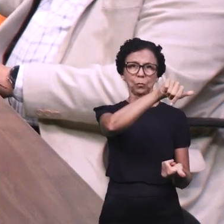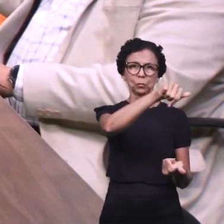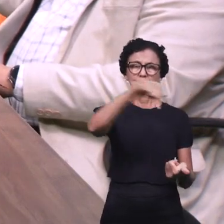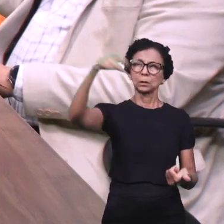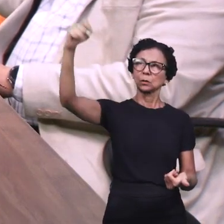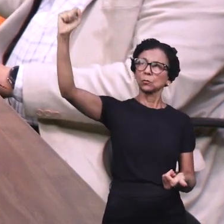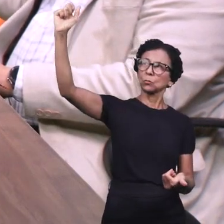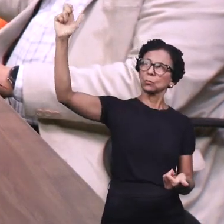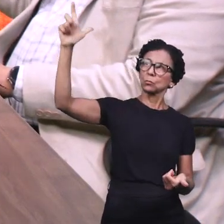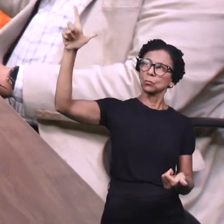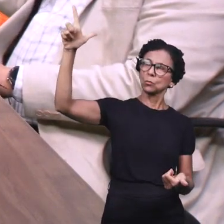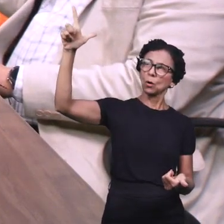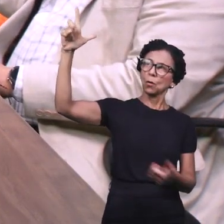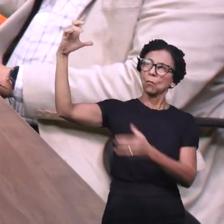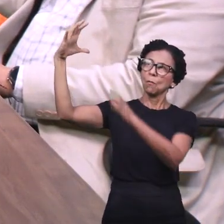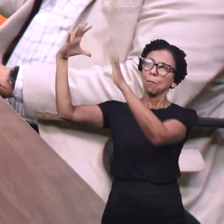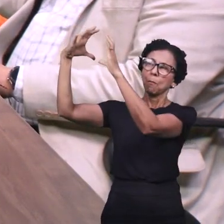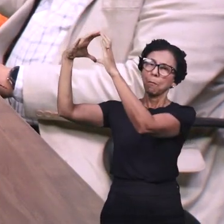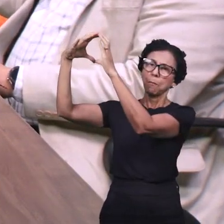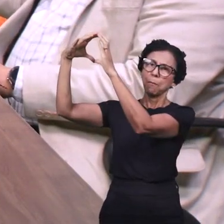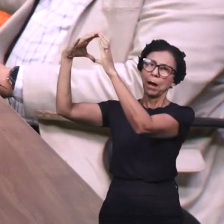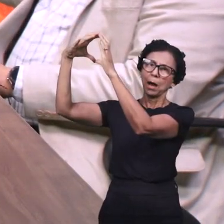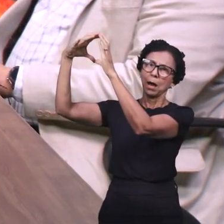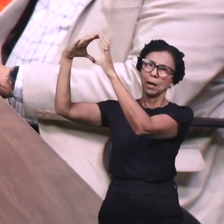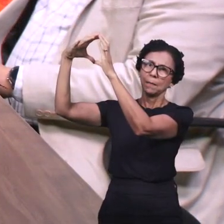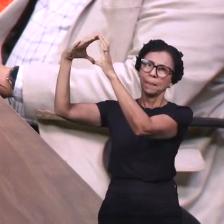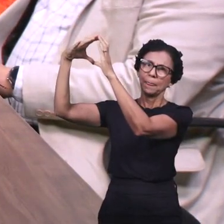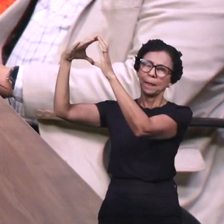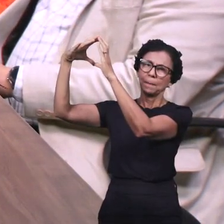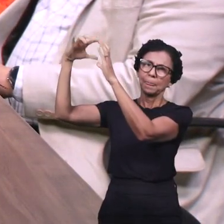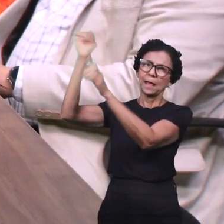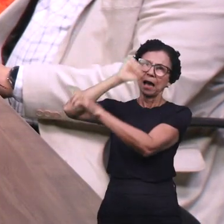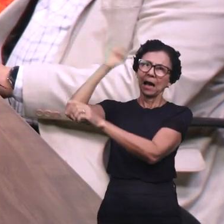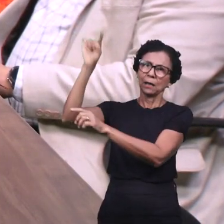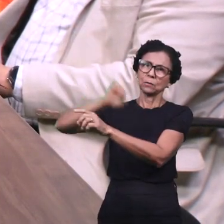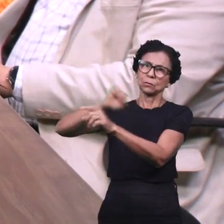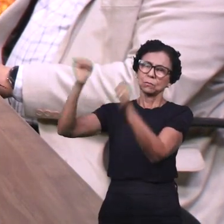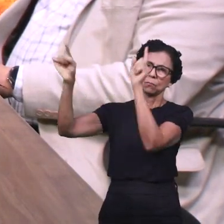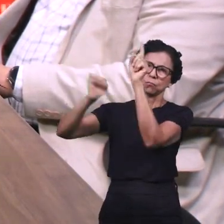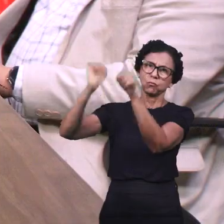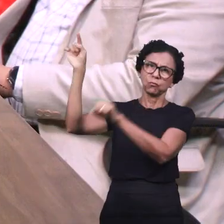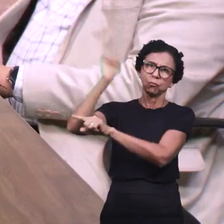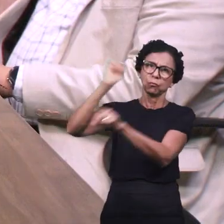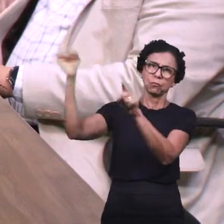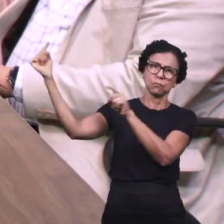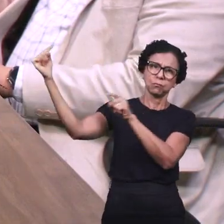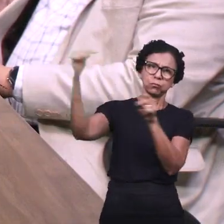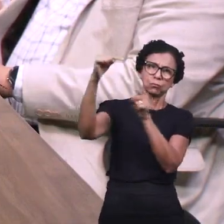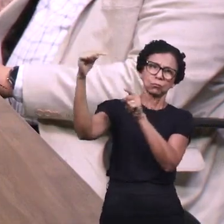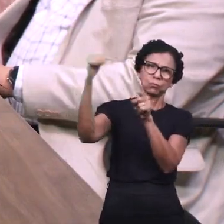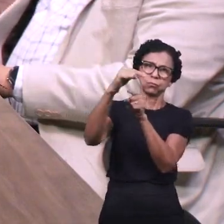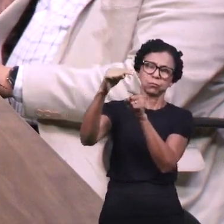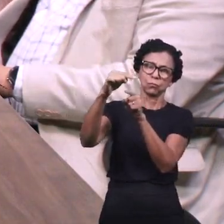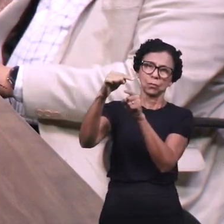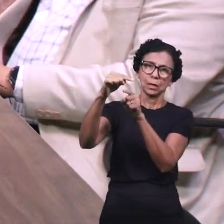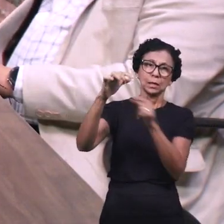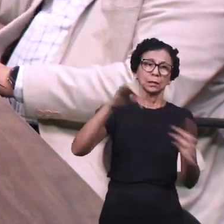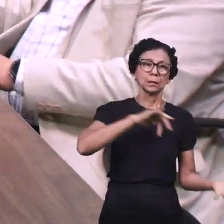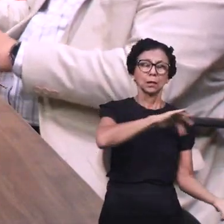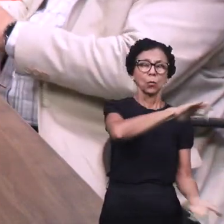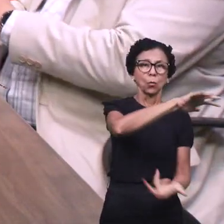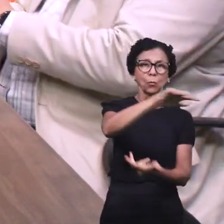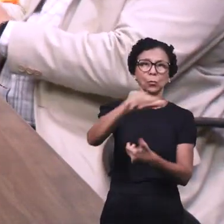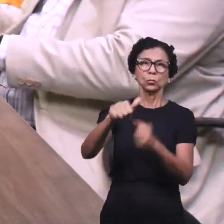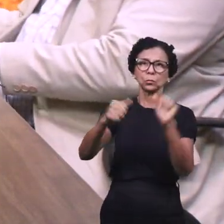de magnetismo, ele desvia os raios solares. Como é que acontece isso? Isso aqui é o núcleo terrestre. O núcleo externo ele está muito